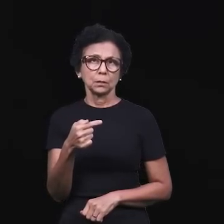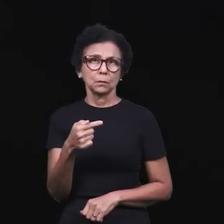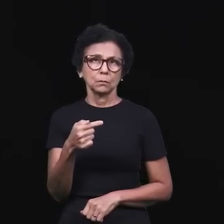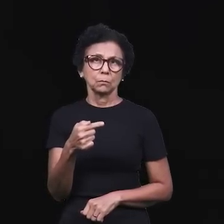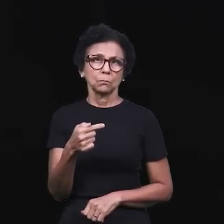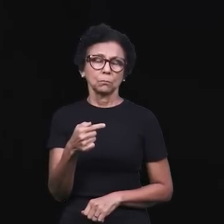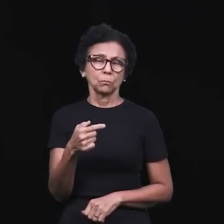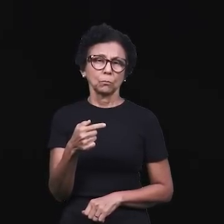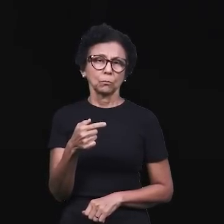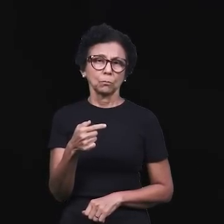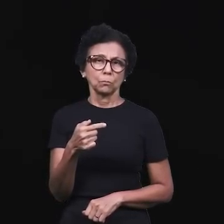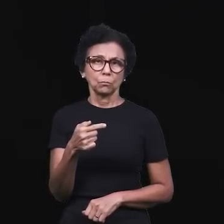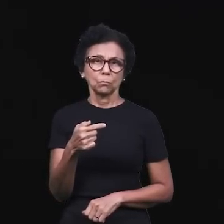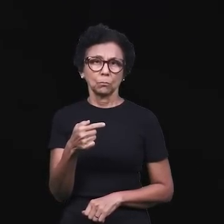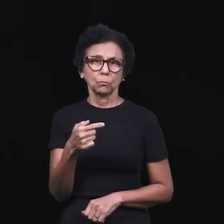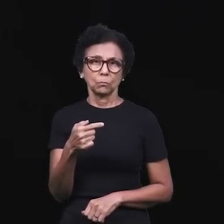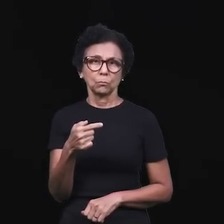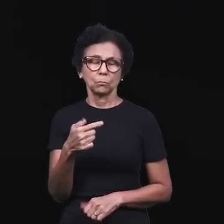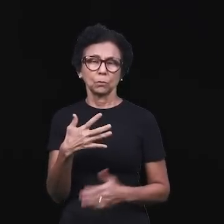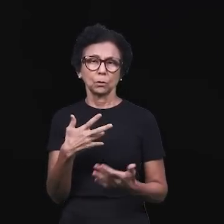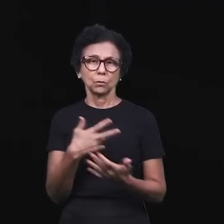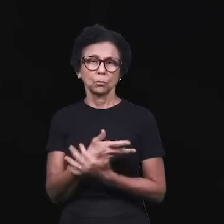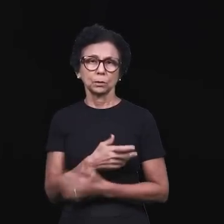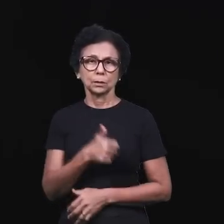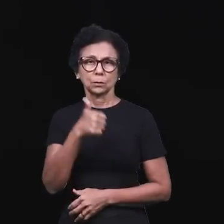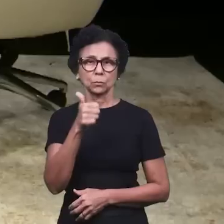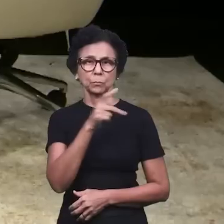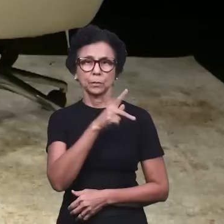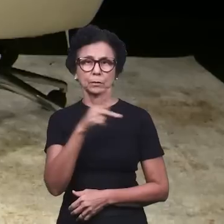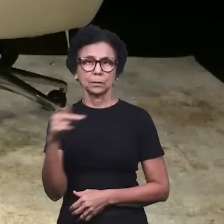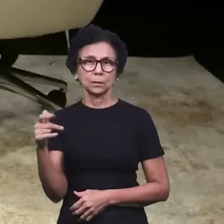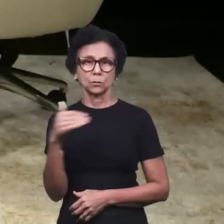morte do primeiro presidente, que foi o Dr. Barros, presidente Barros,